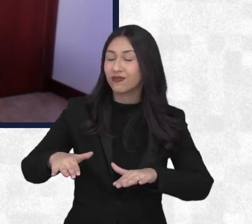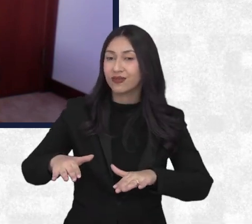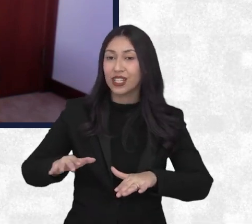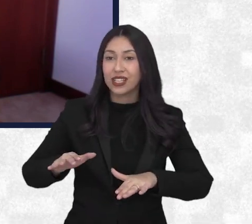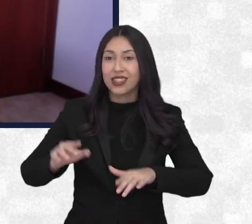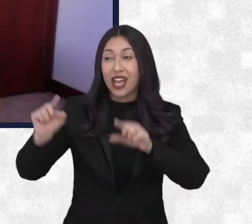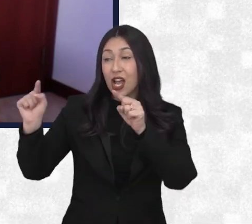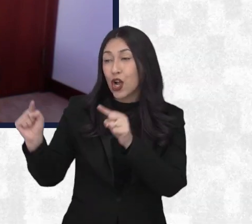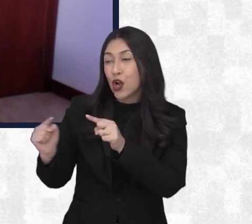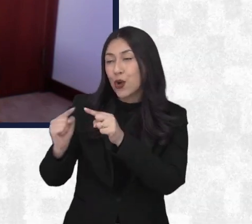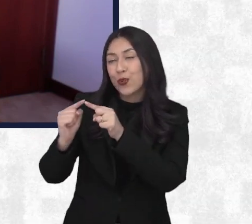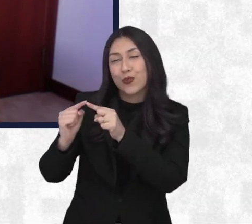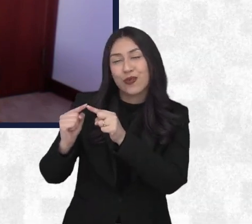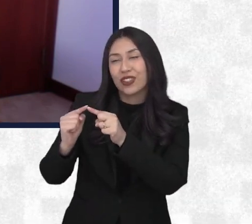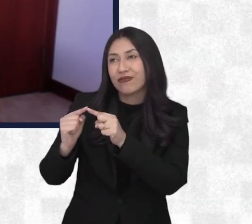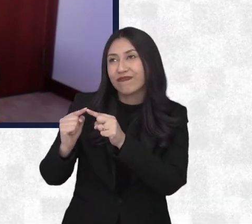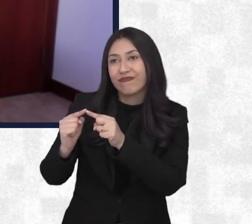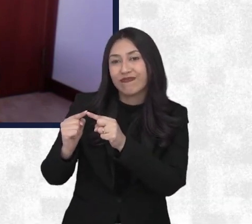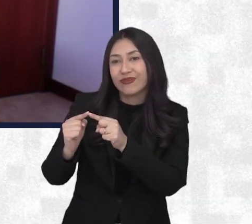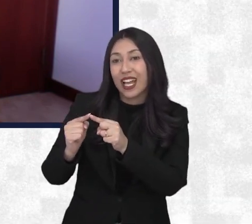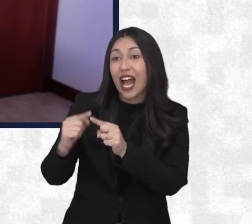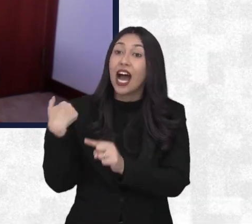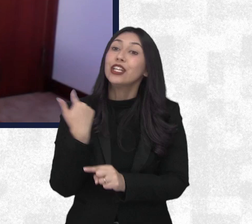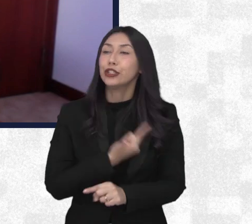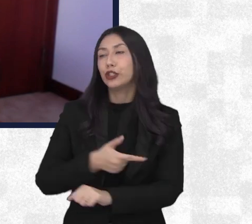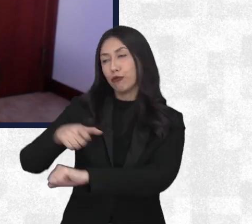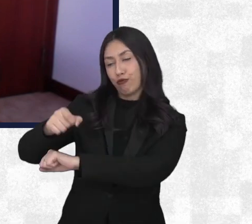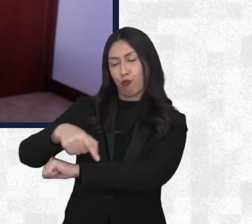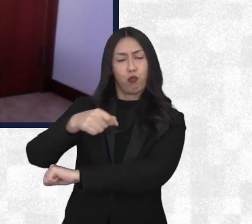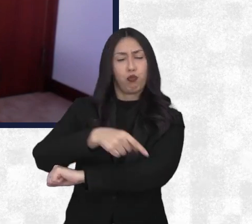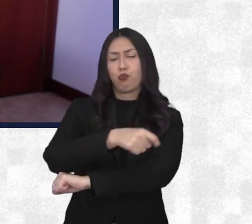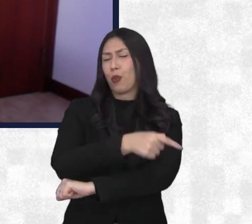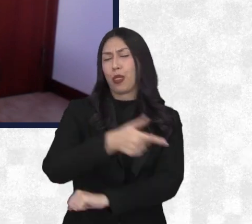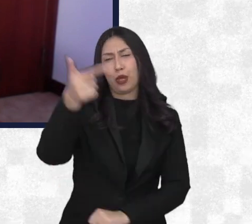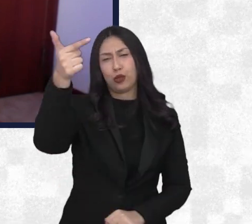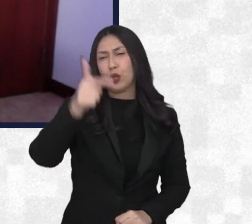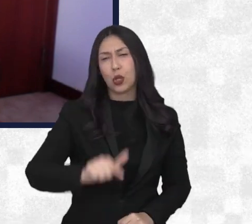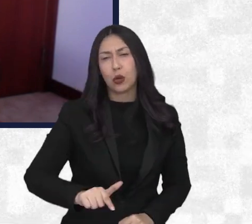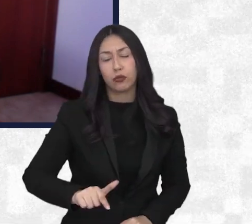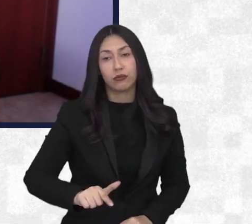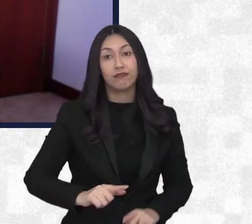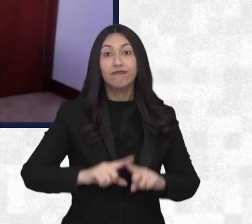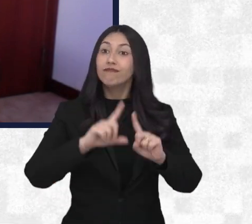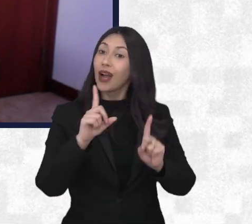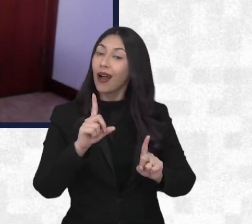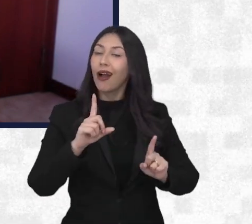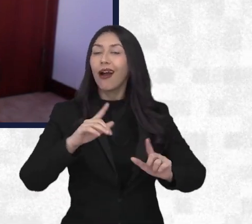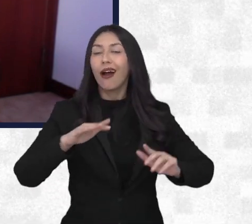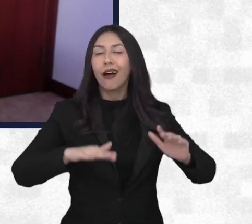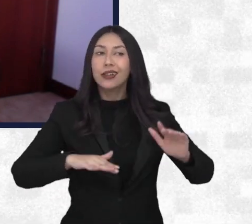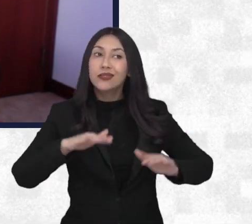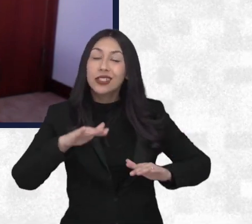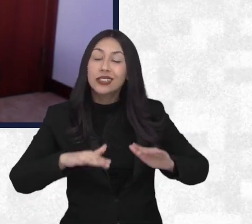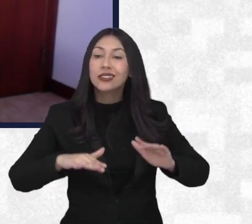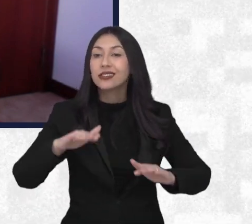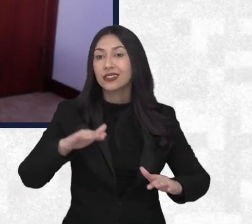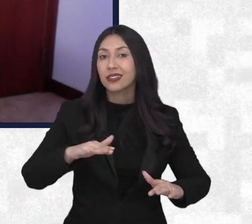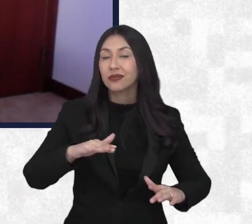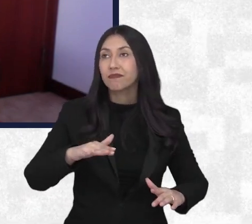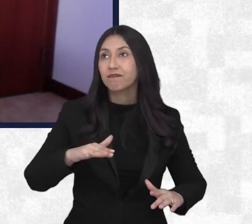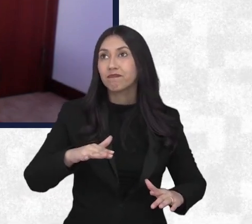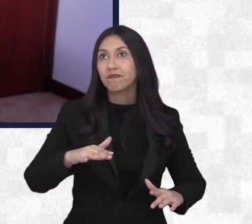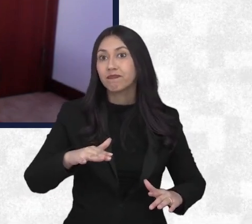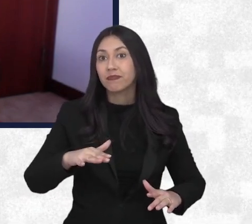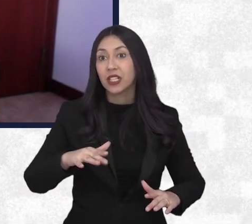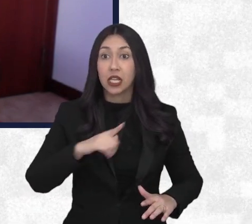mercado de carbono está muito associado com aquilo que a gente consegue restaurar. E aí tem casos, por exemplo,